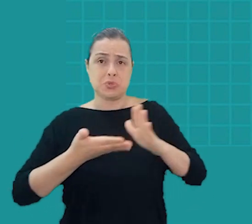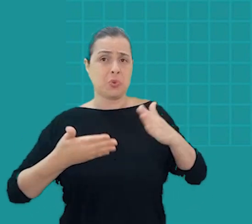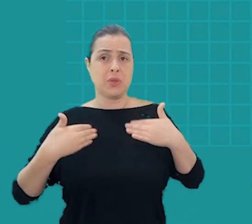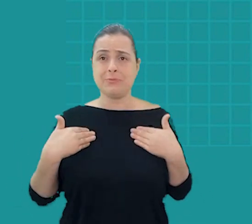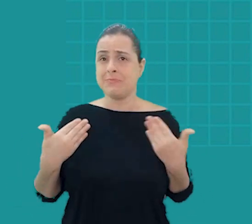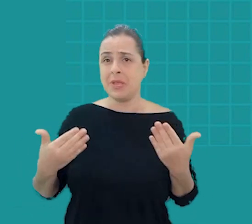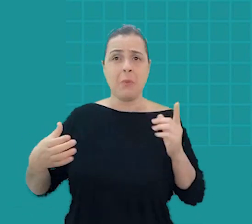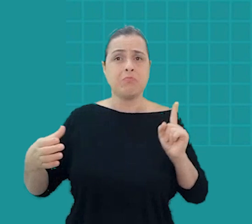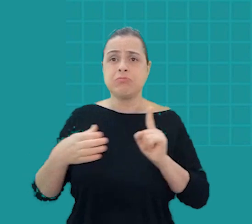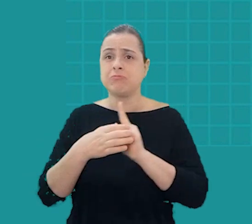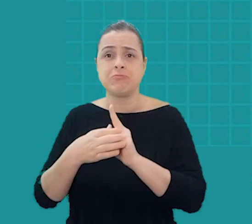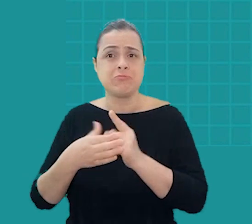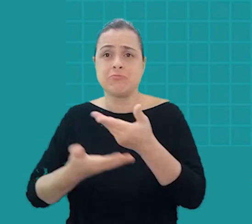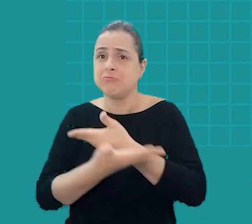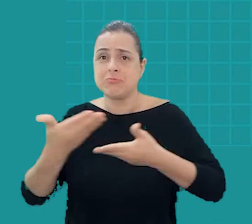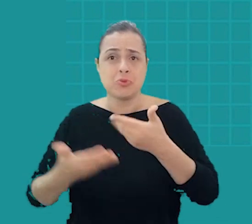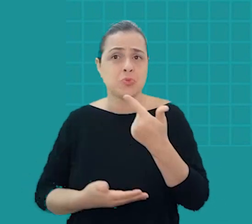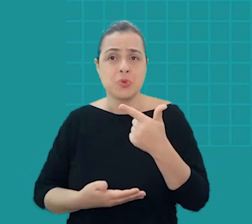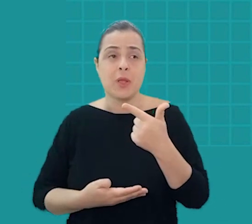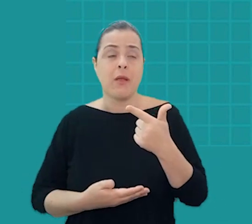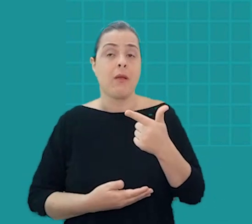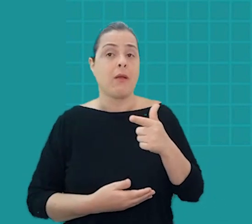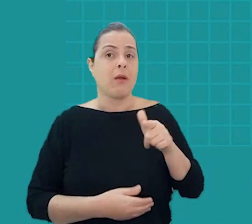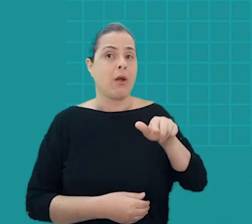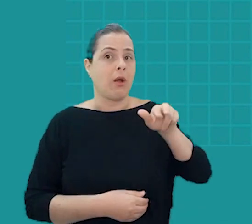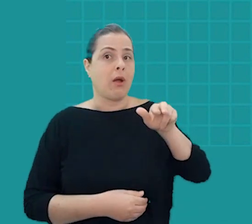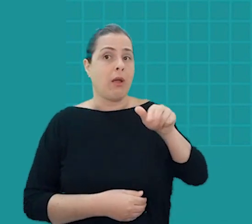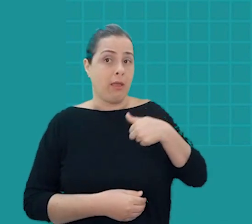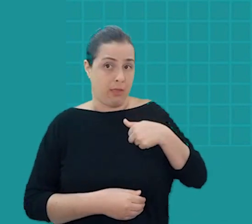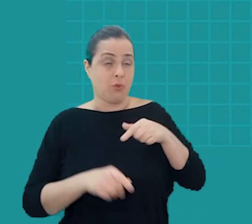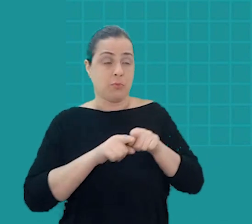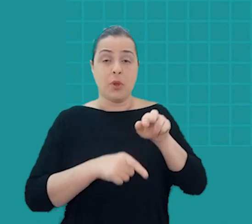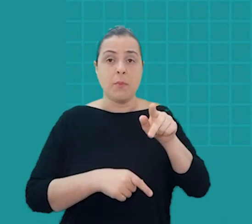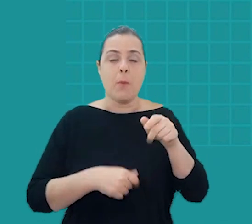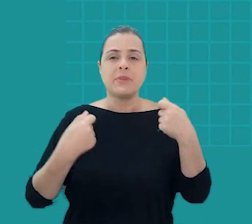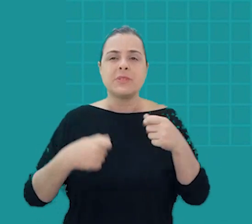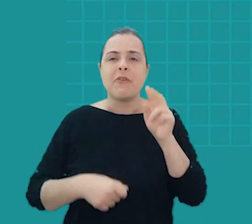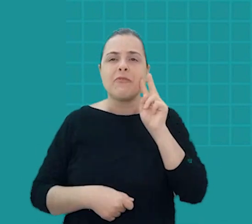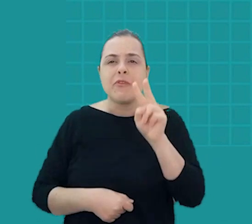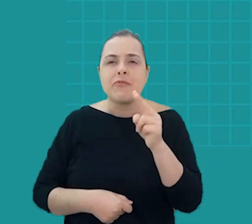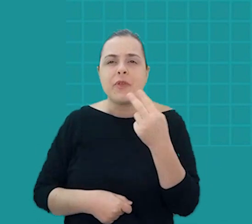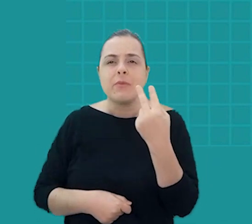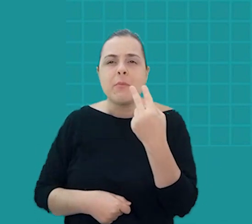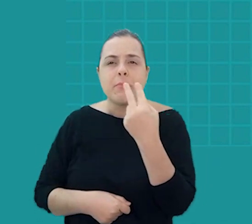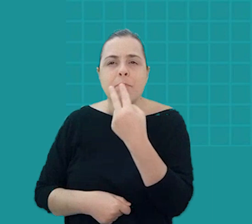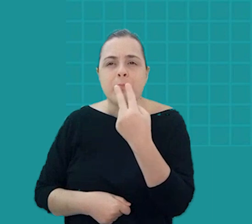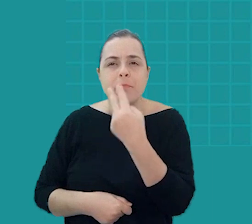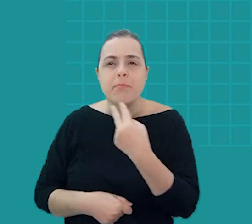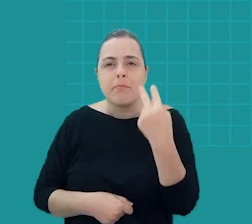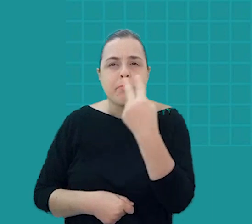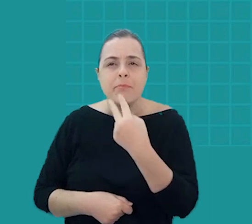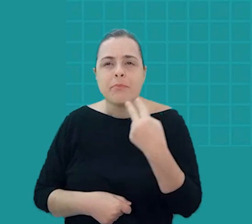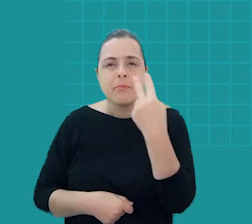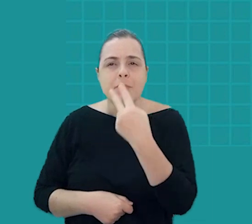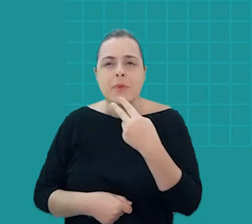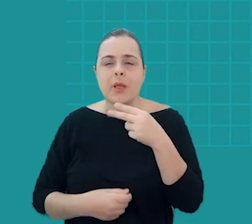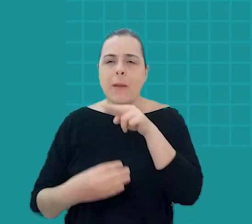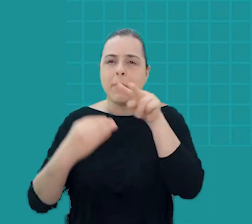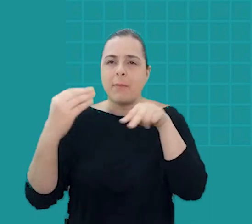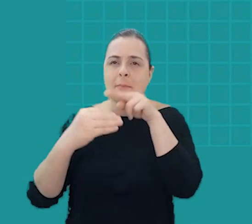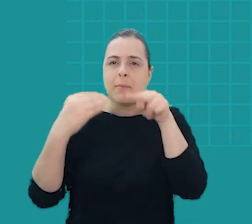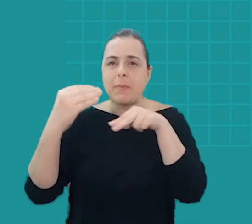contexto, se não tivesse claro a boca da pessoa, eu me perco, e meu irmão, como usou mais